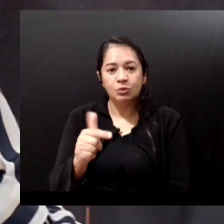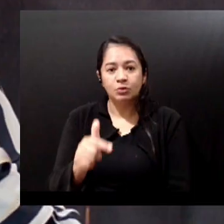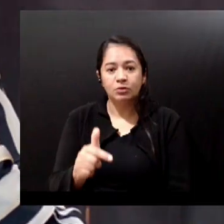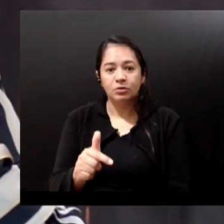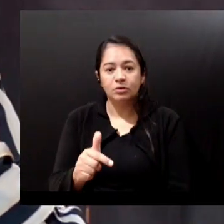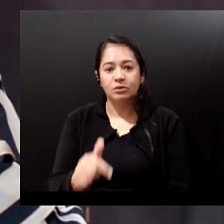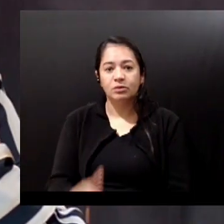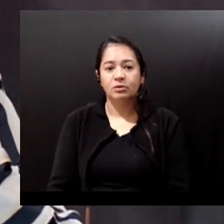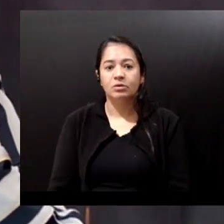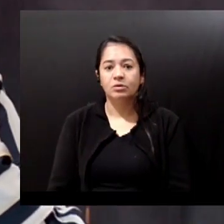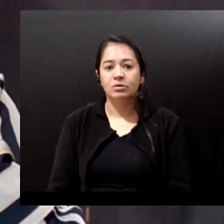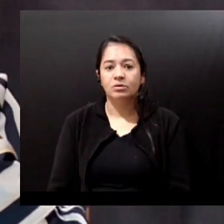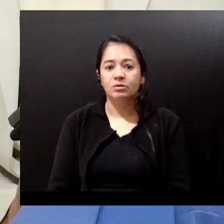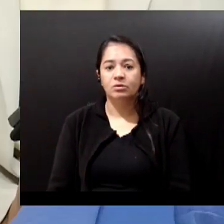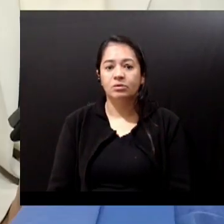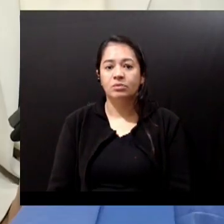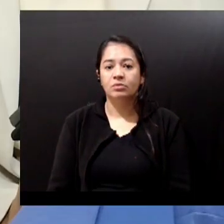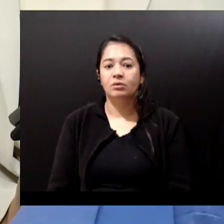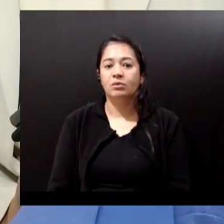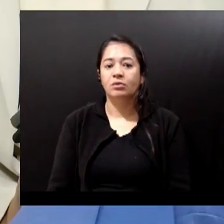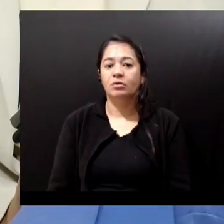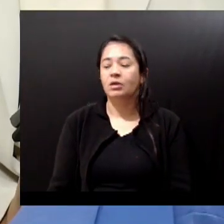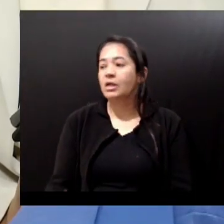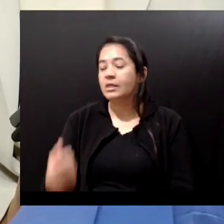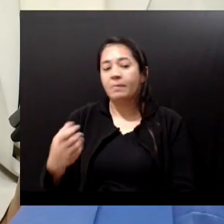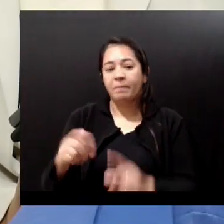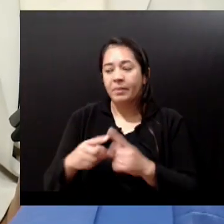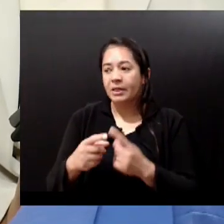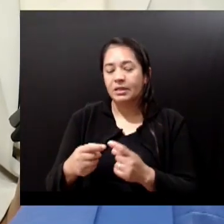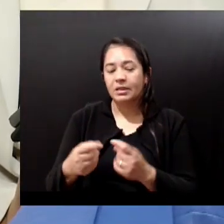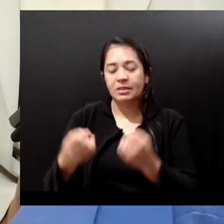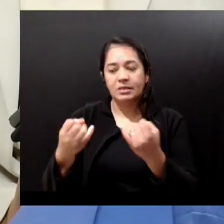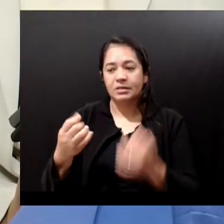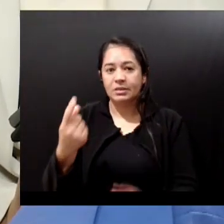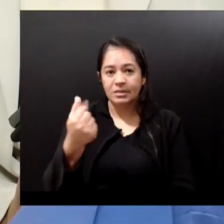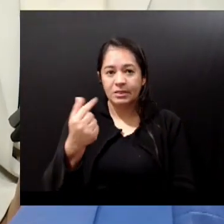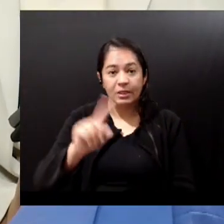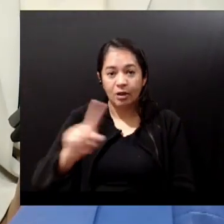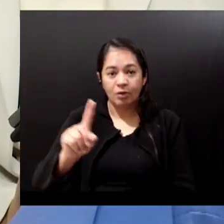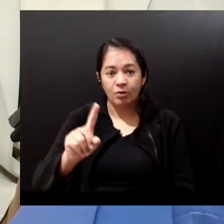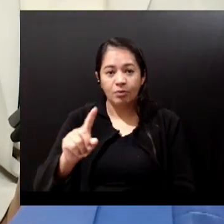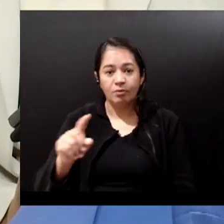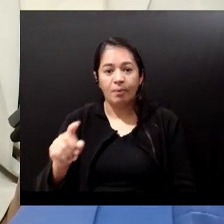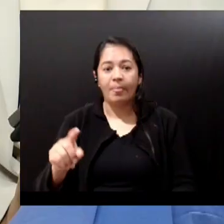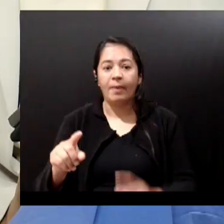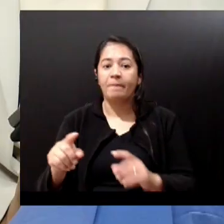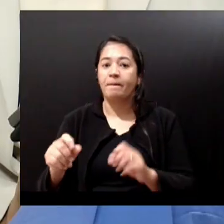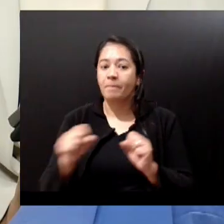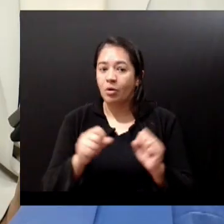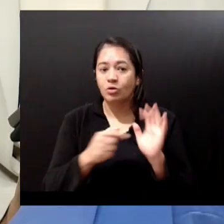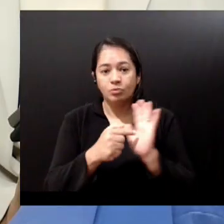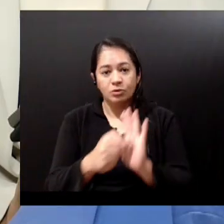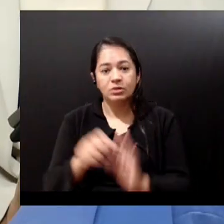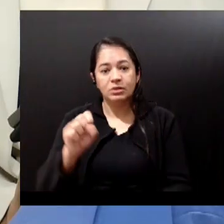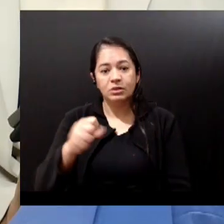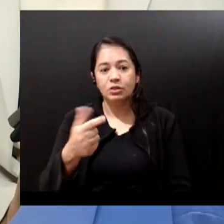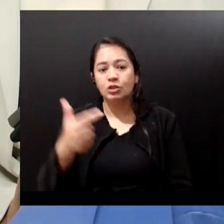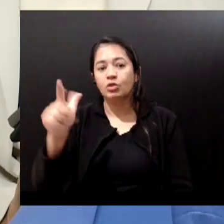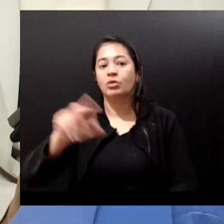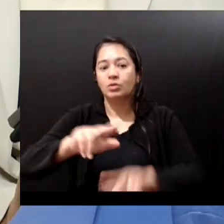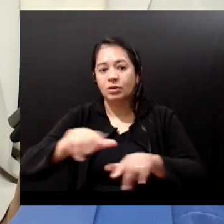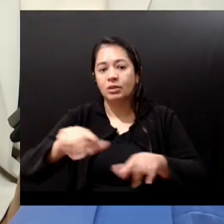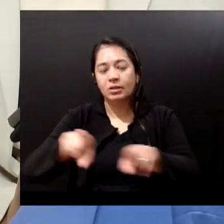você trouxe, econômicos, Socioeconômico, sim, sem dúvida. mas assim, pode demonstrar sim, e outras coisas também, pode demonstrar até